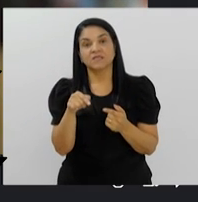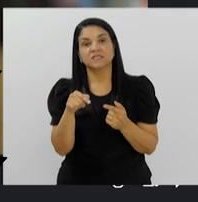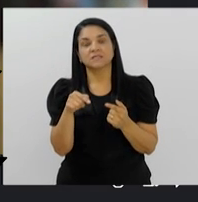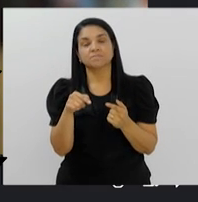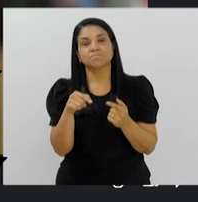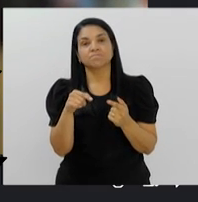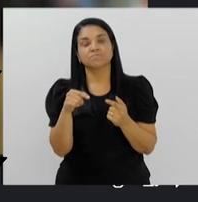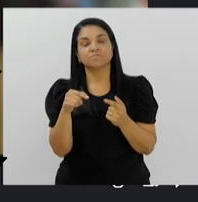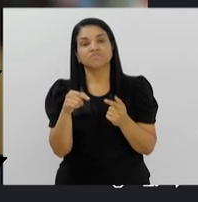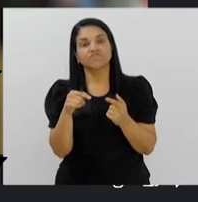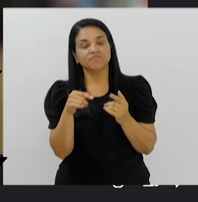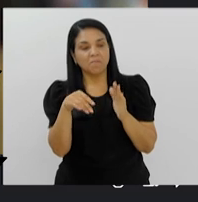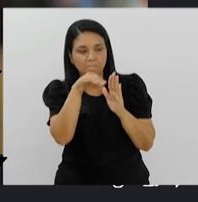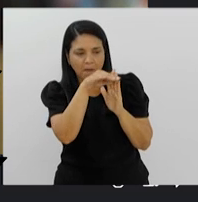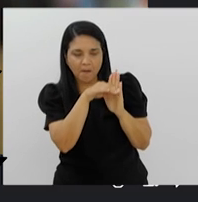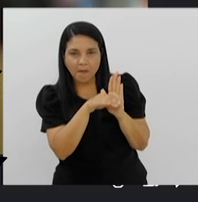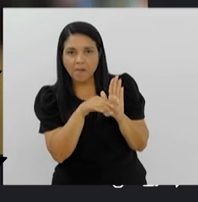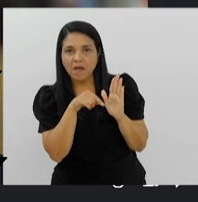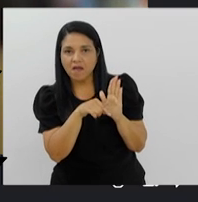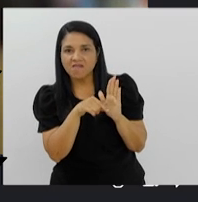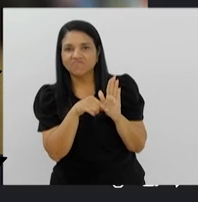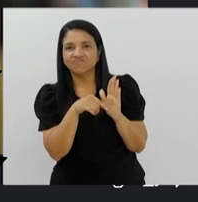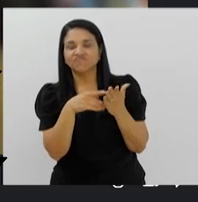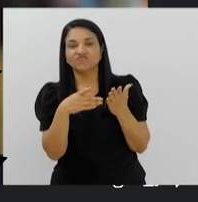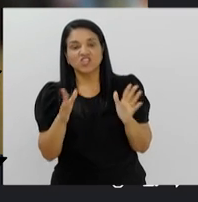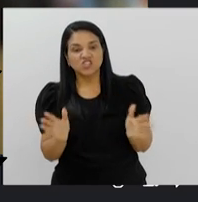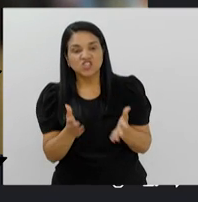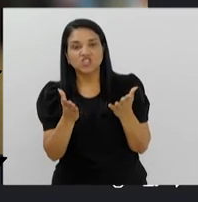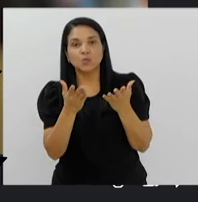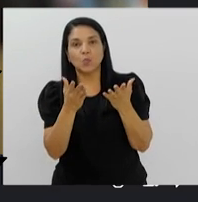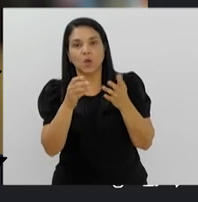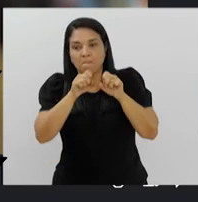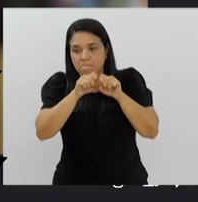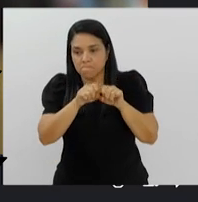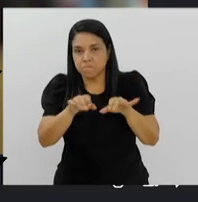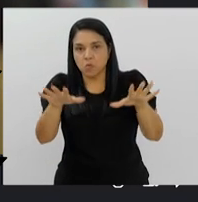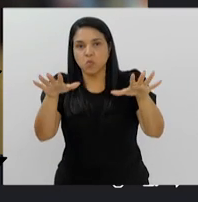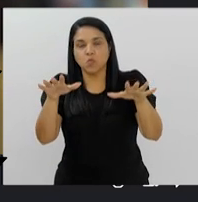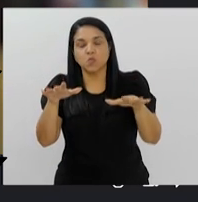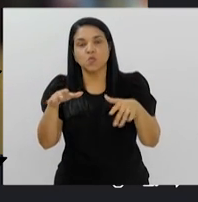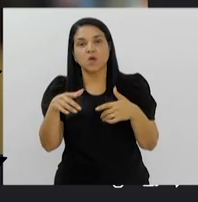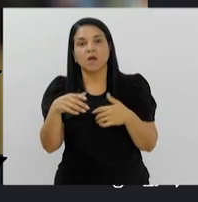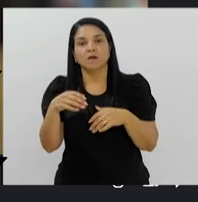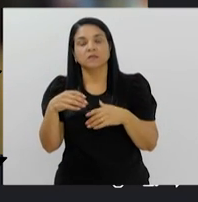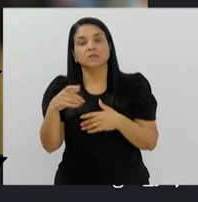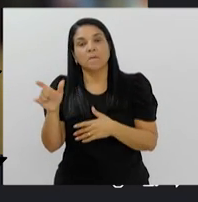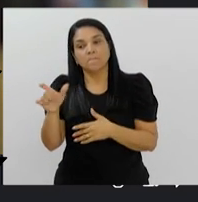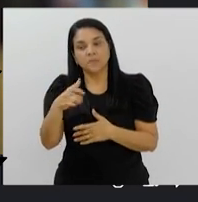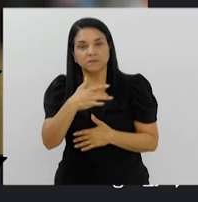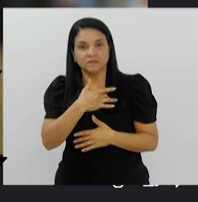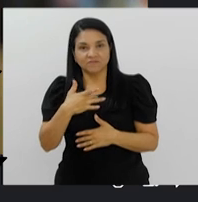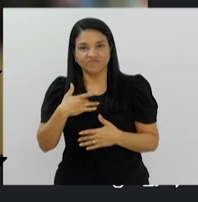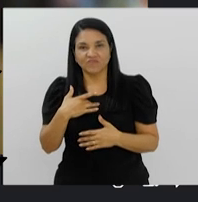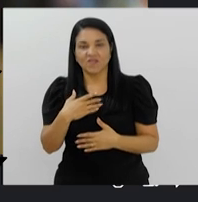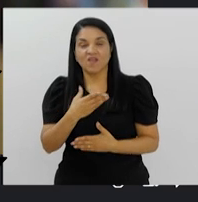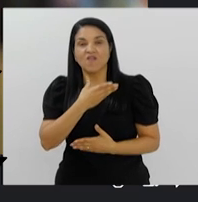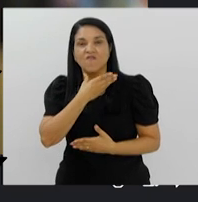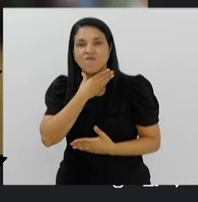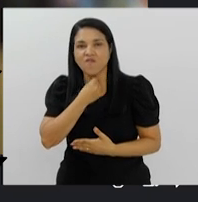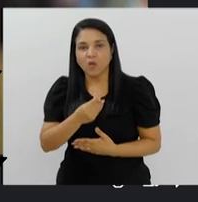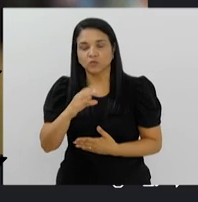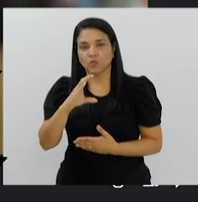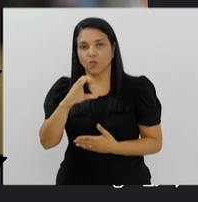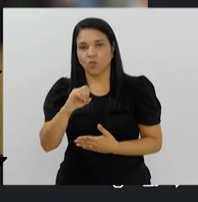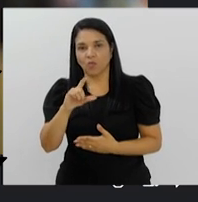ele é uma aberração jurídica né ele estimula a expansão de planos que nós chamamos de falsos coletivos né todos